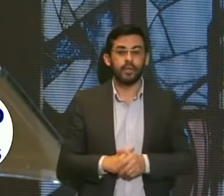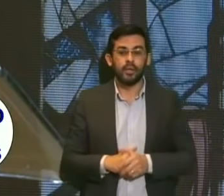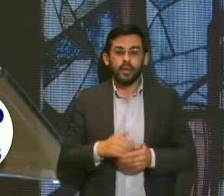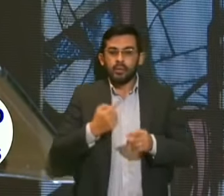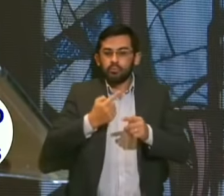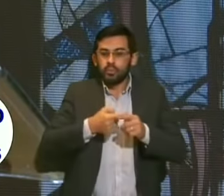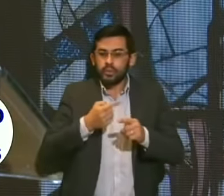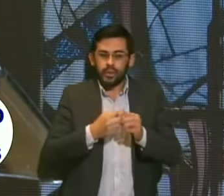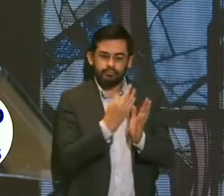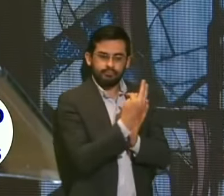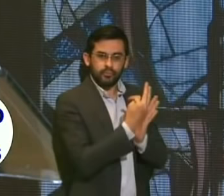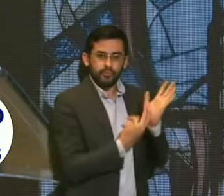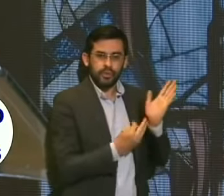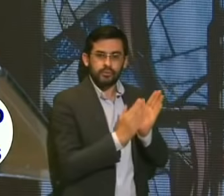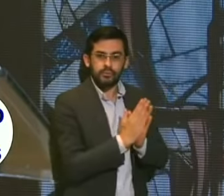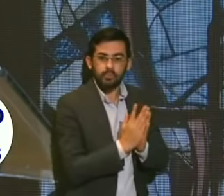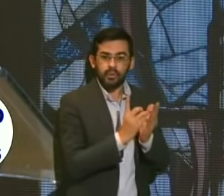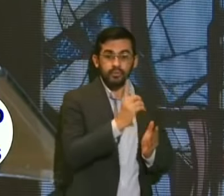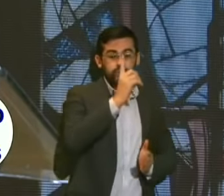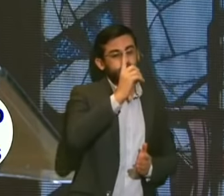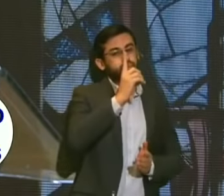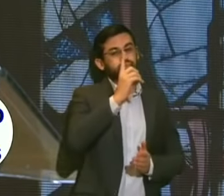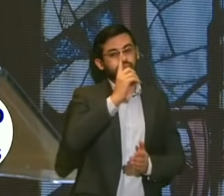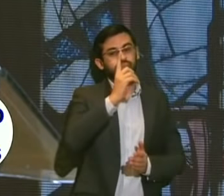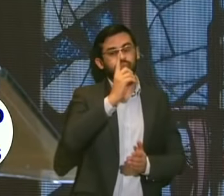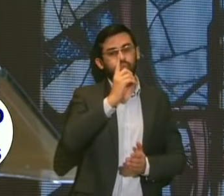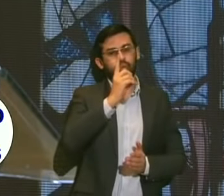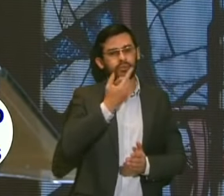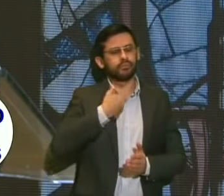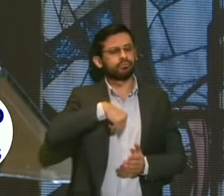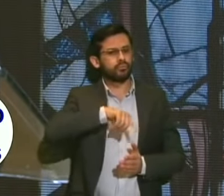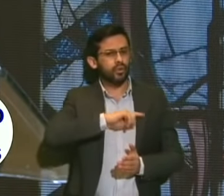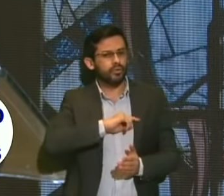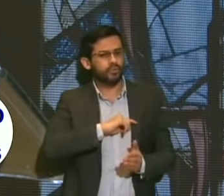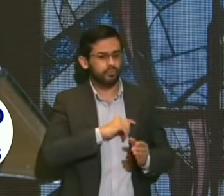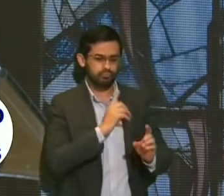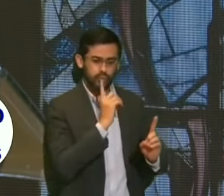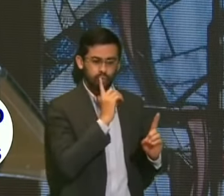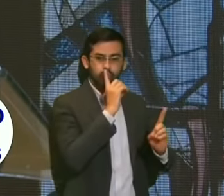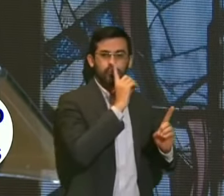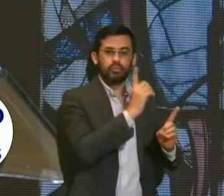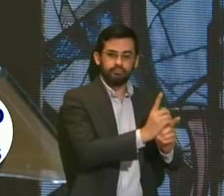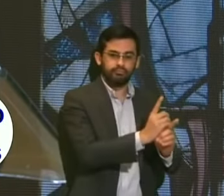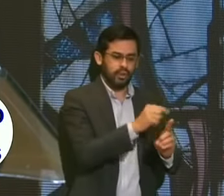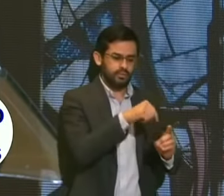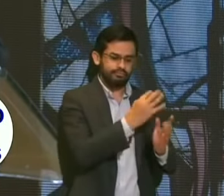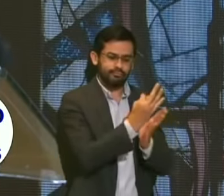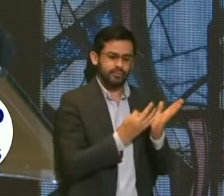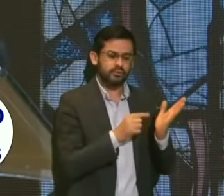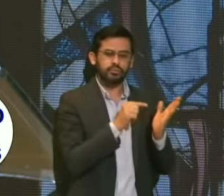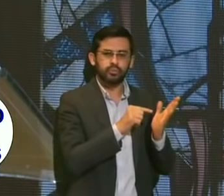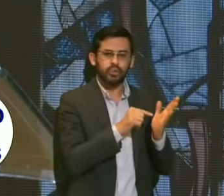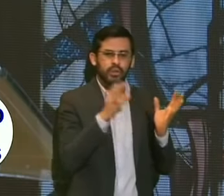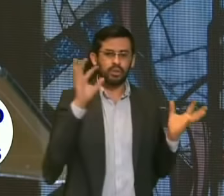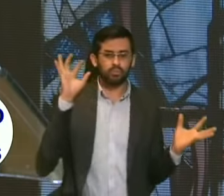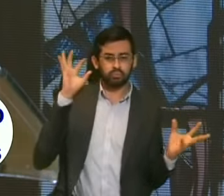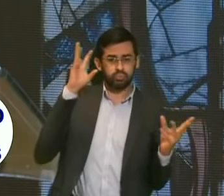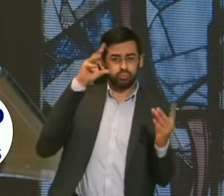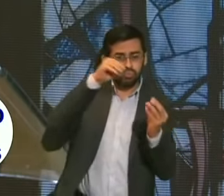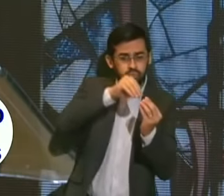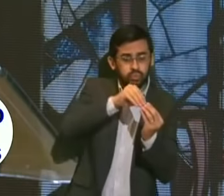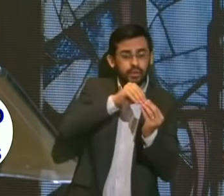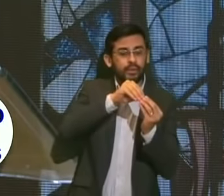Porque é um dos textos da palavra de Deus onde a gente vai encontrar um